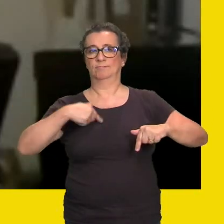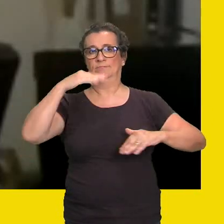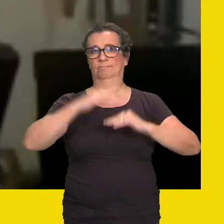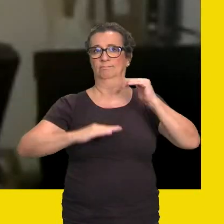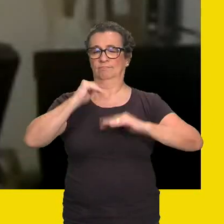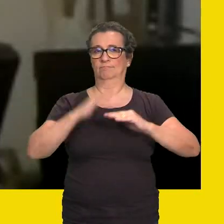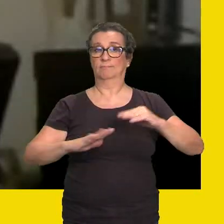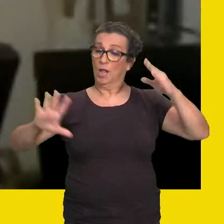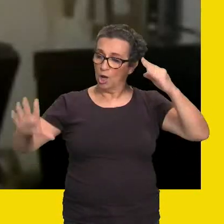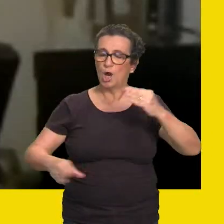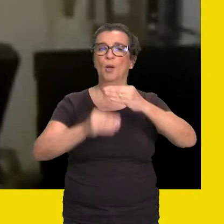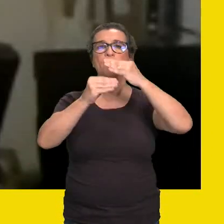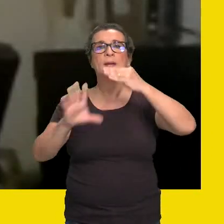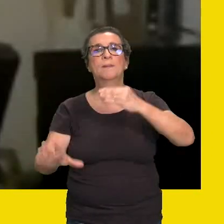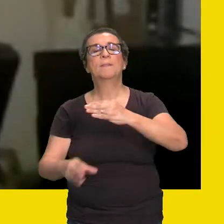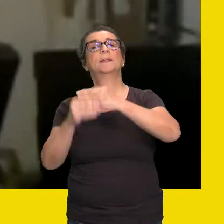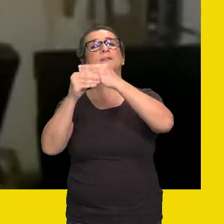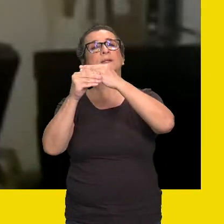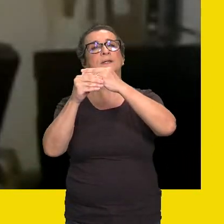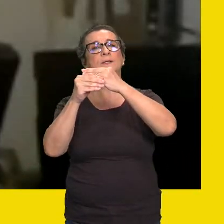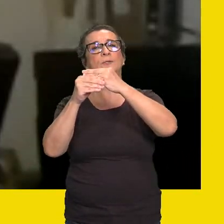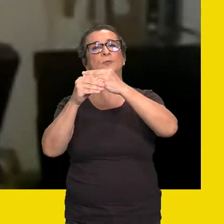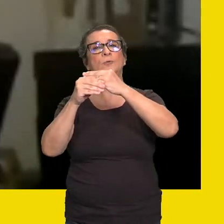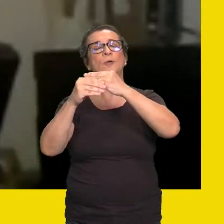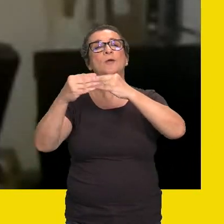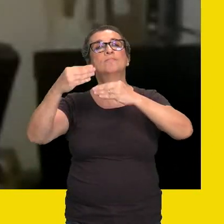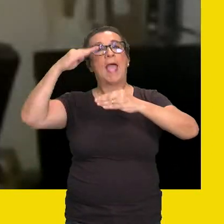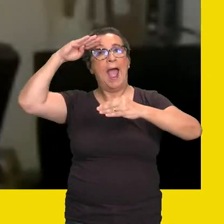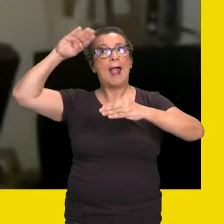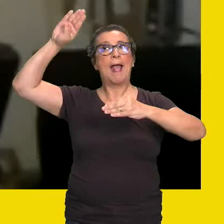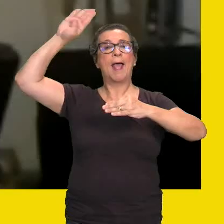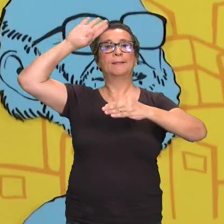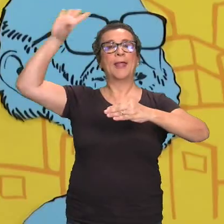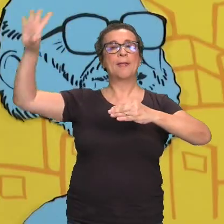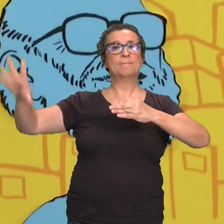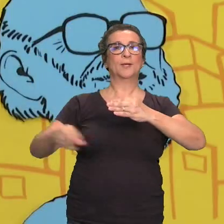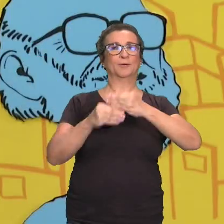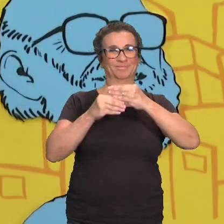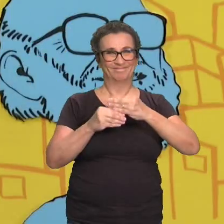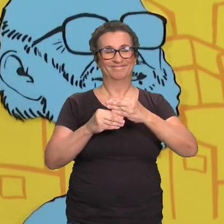e complementando com esse saber acadêmico.